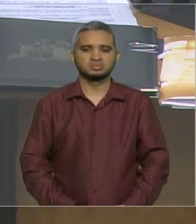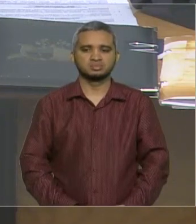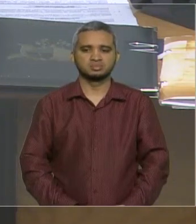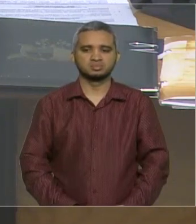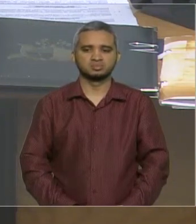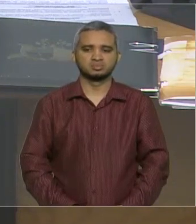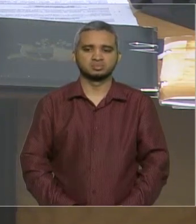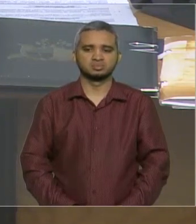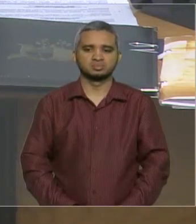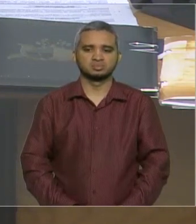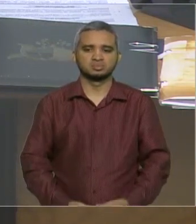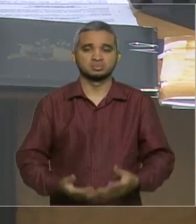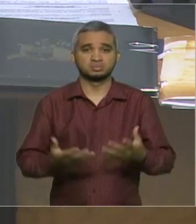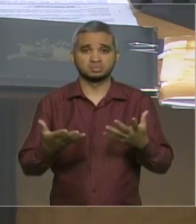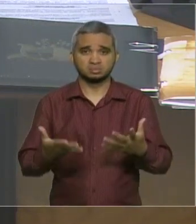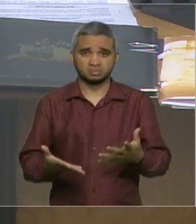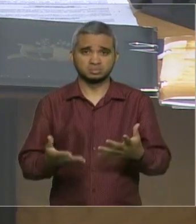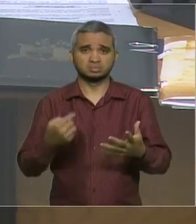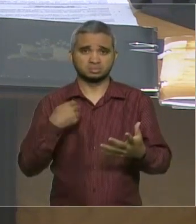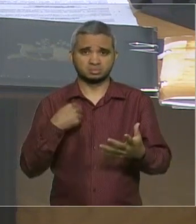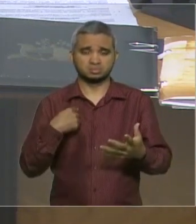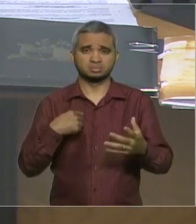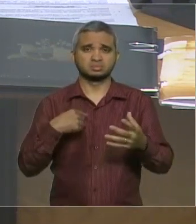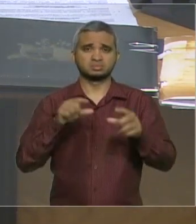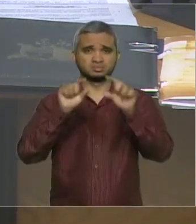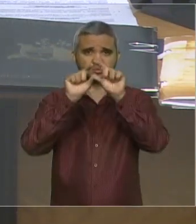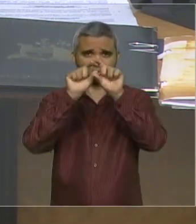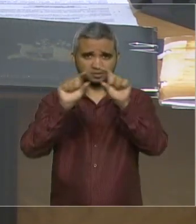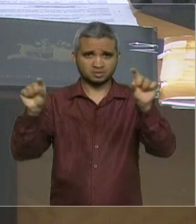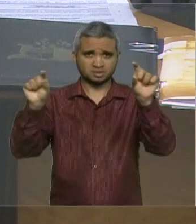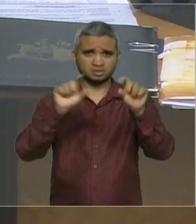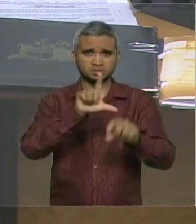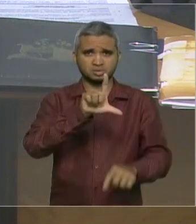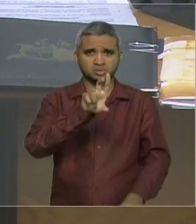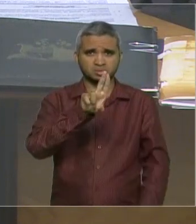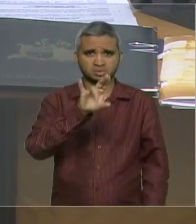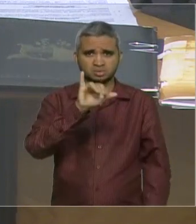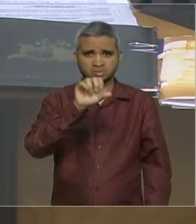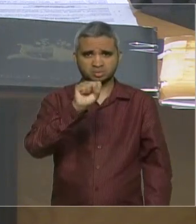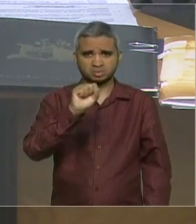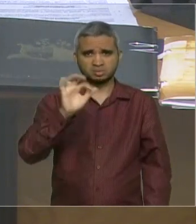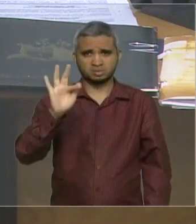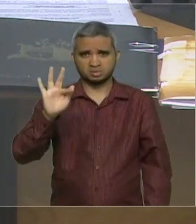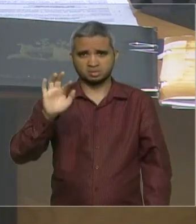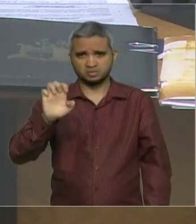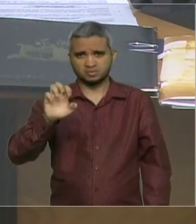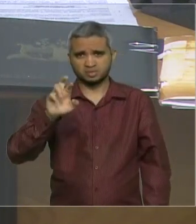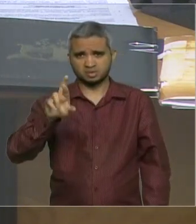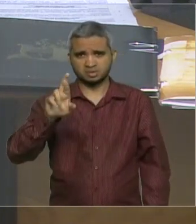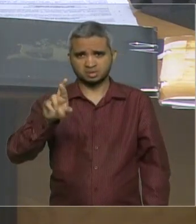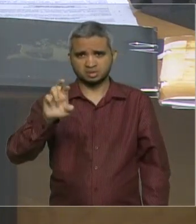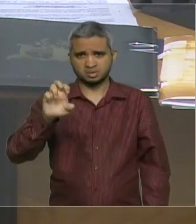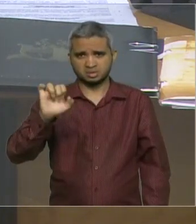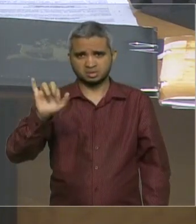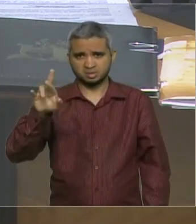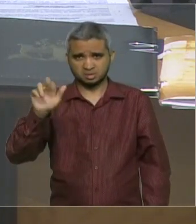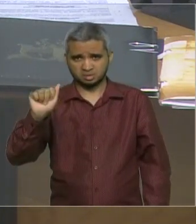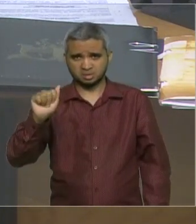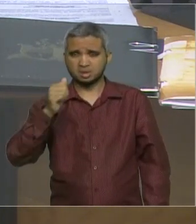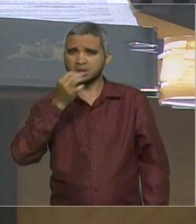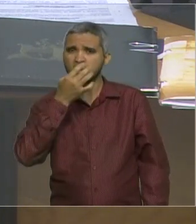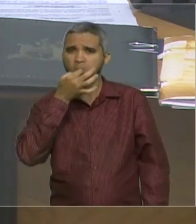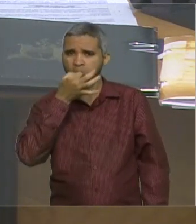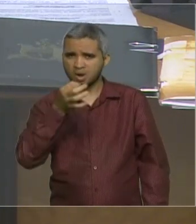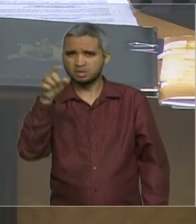replicando a frase do Luiz Ferreira, que eu acho que a grande maioria de vocês conhece, aqui